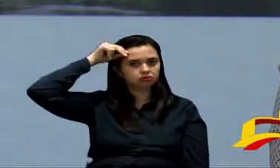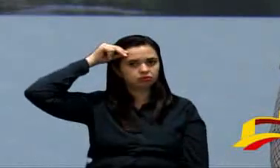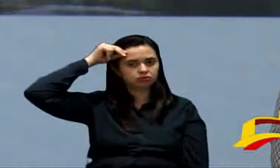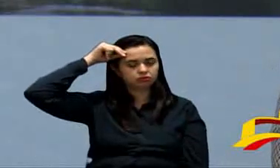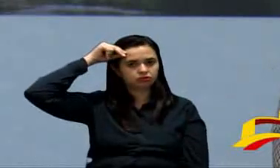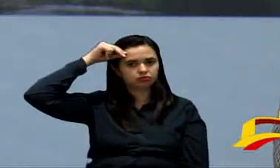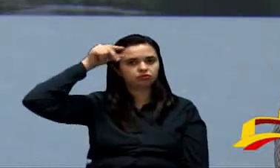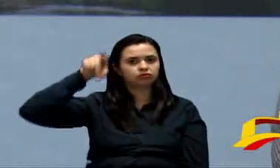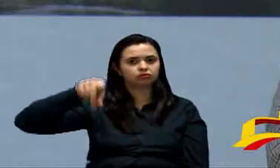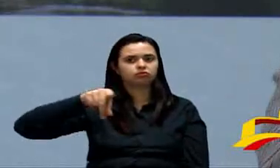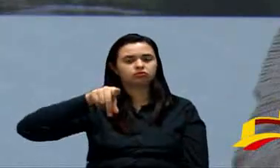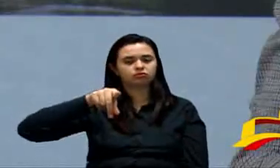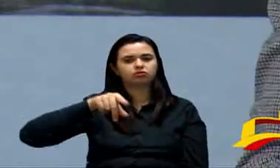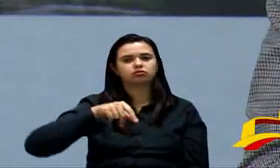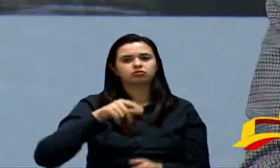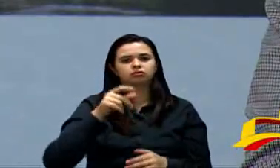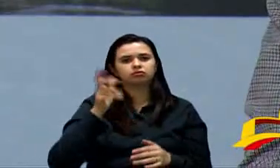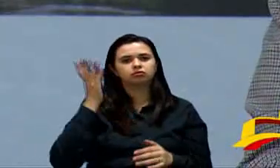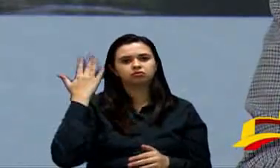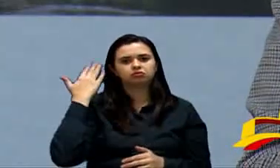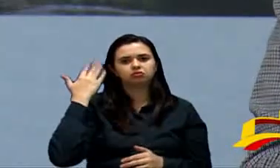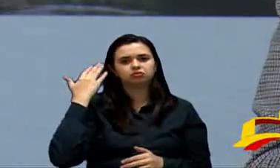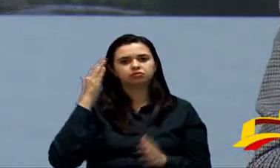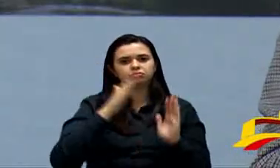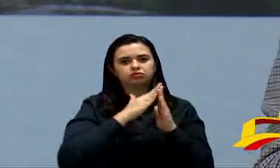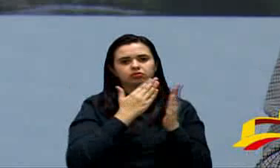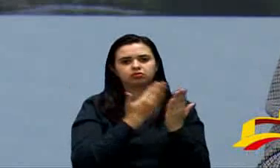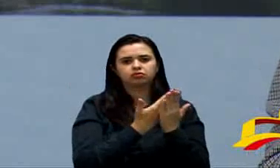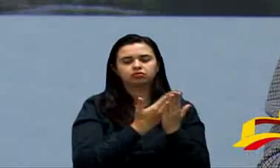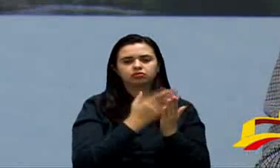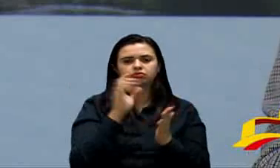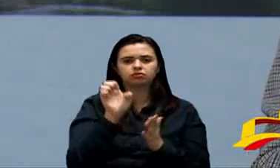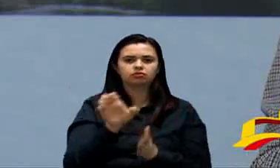funcionou a escola estadual, estou procurando o nome aqui.